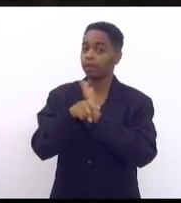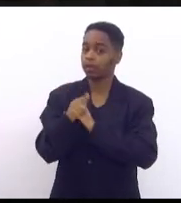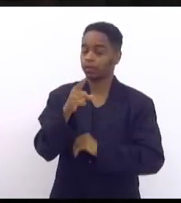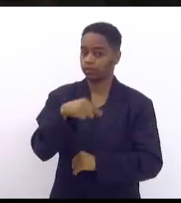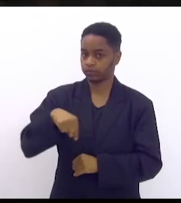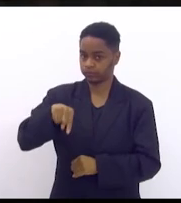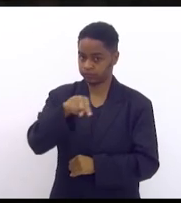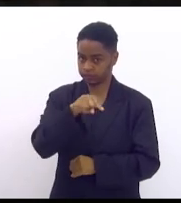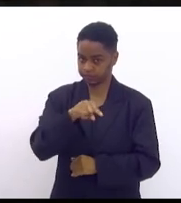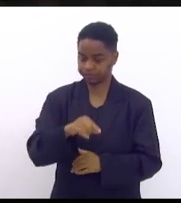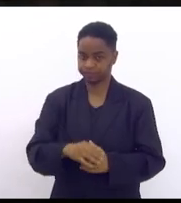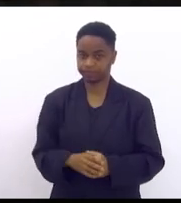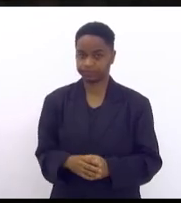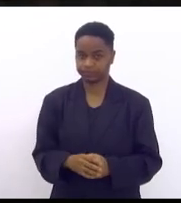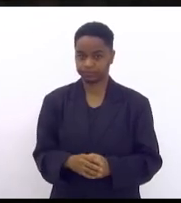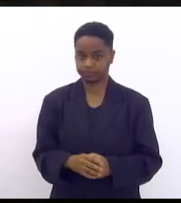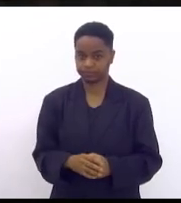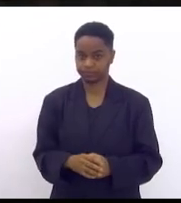Excelência,